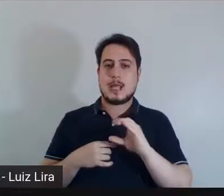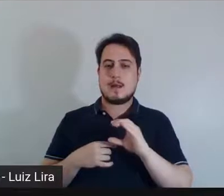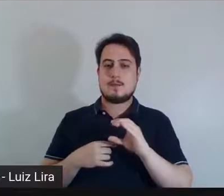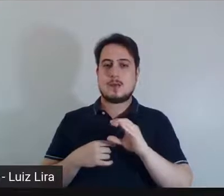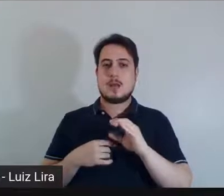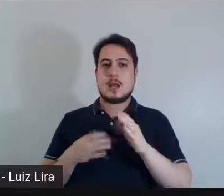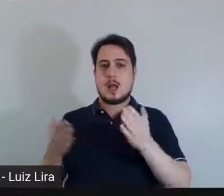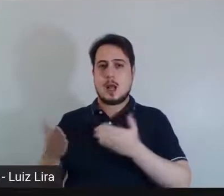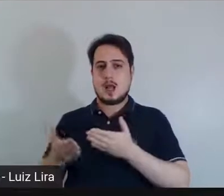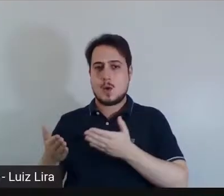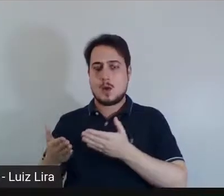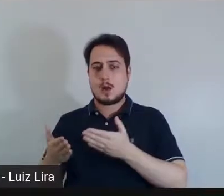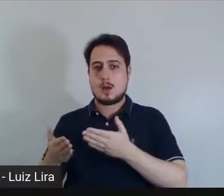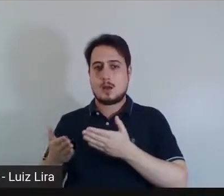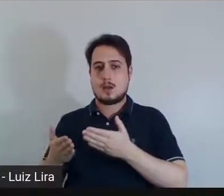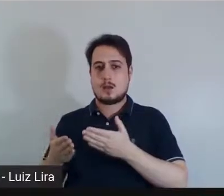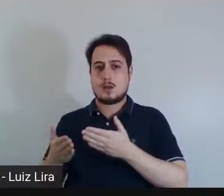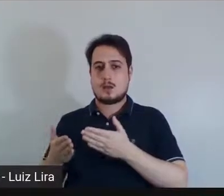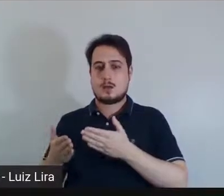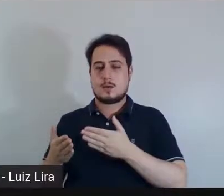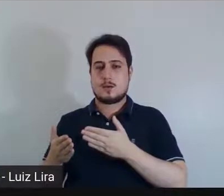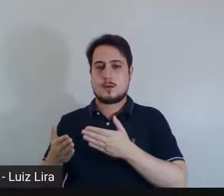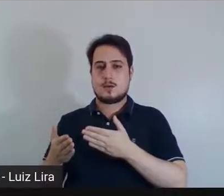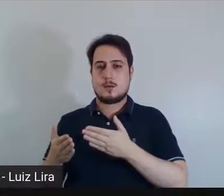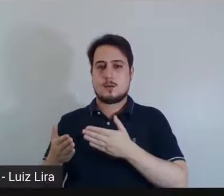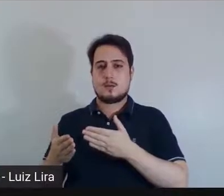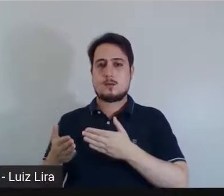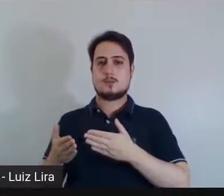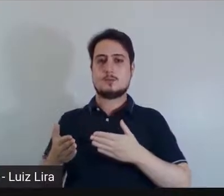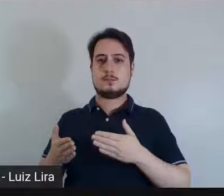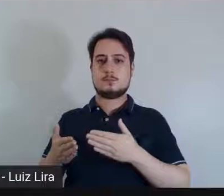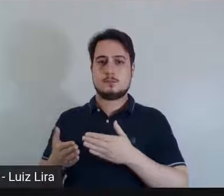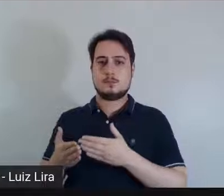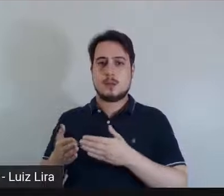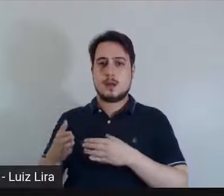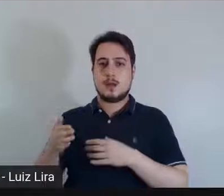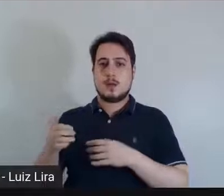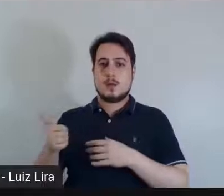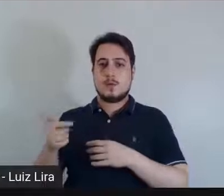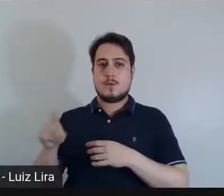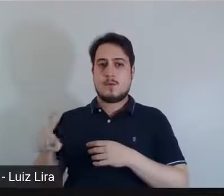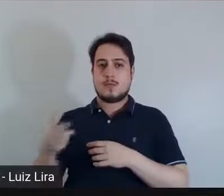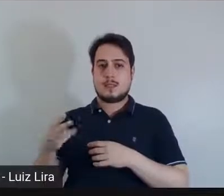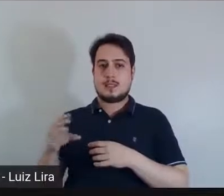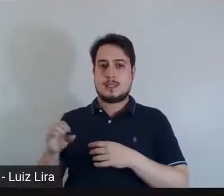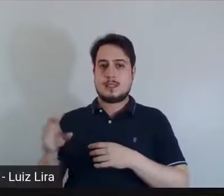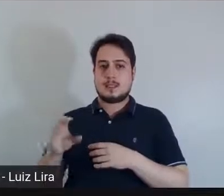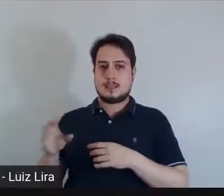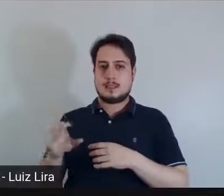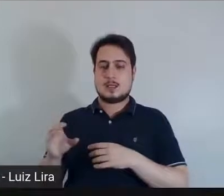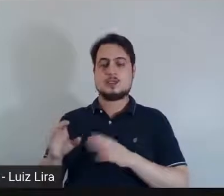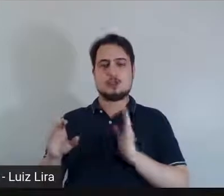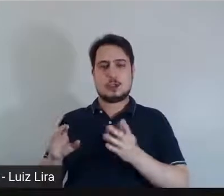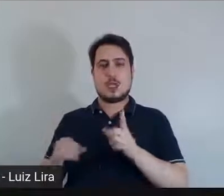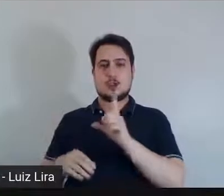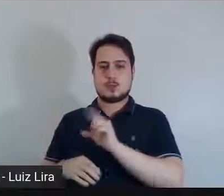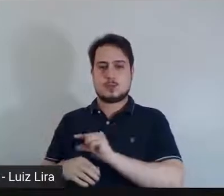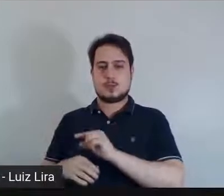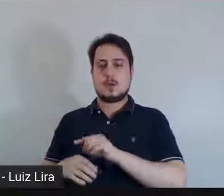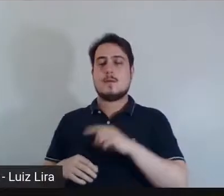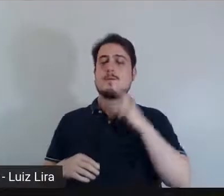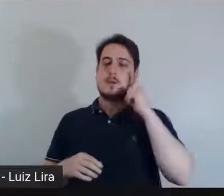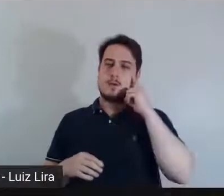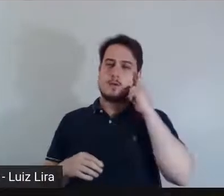agora estava? Última vez, uma pesquisa que eu vi estava 1,30. Mas então, já caiu. Sim, caído. Mas vamos pensar